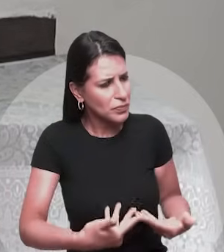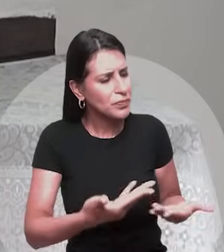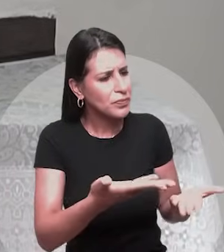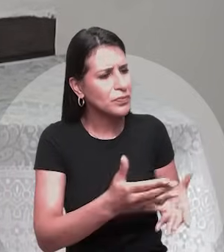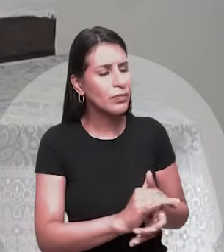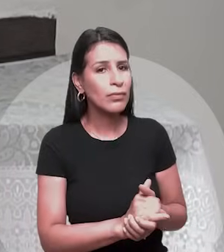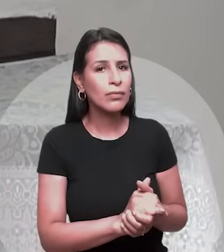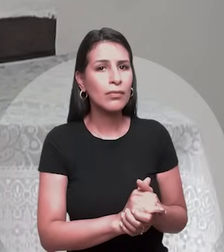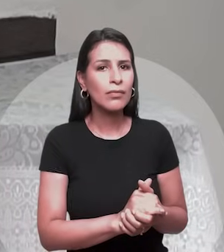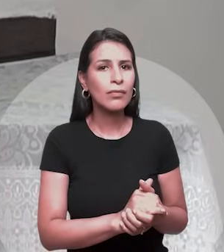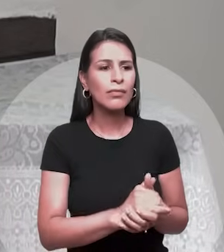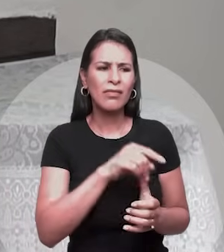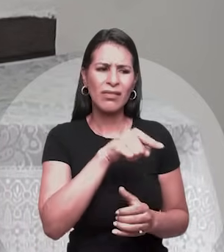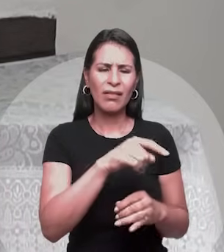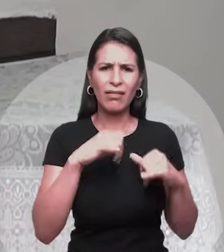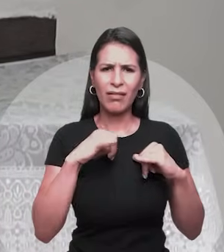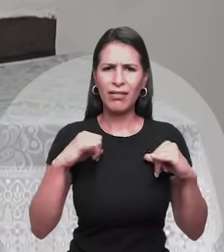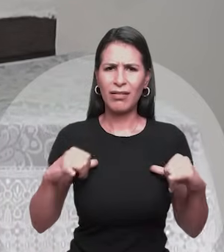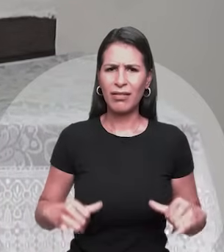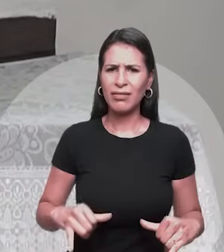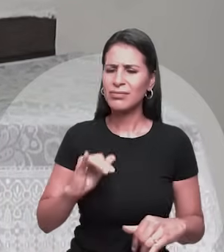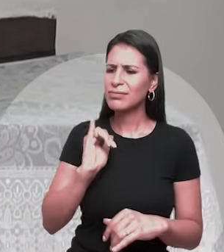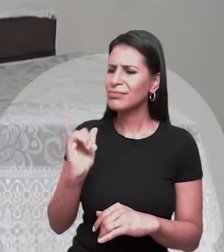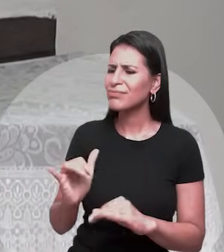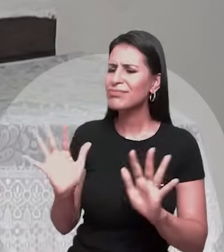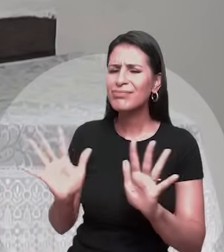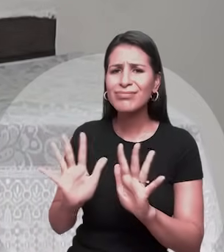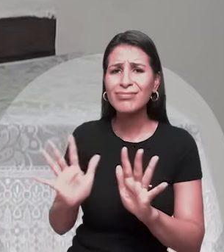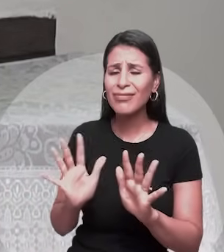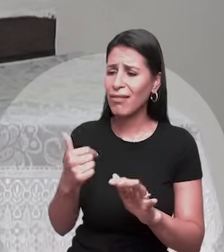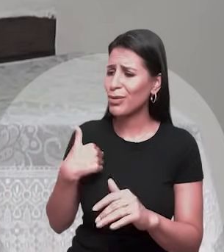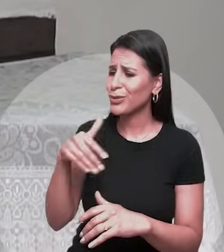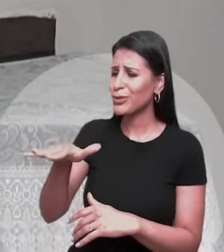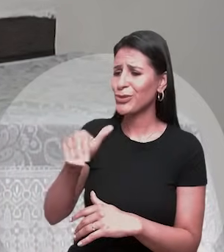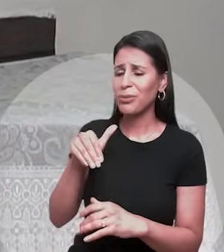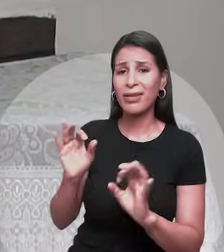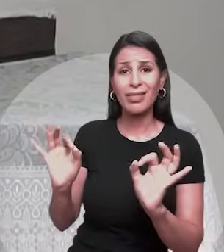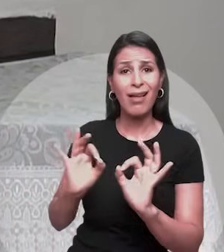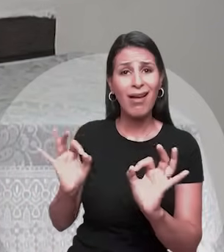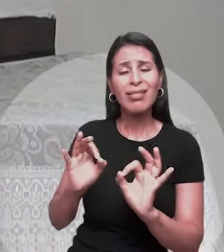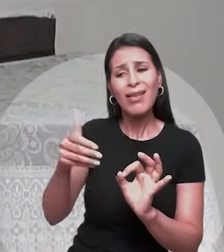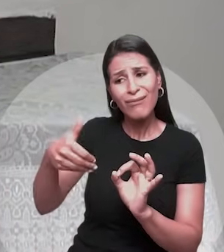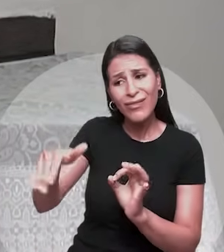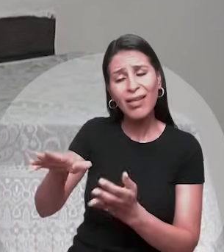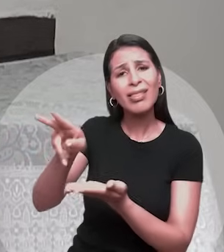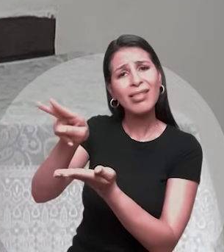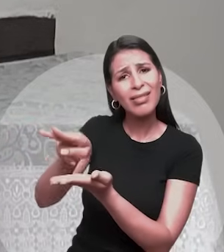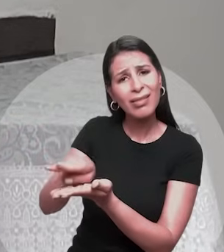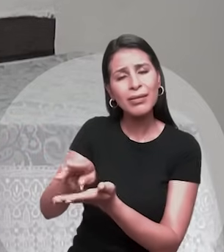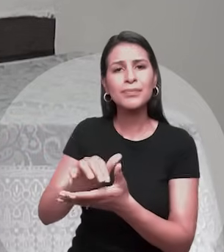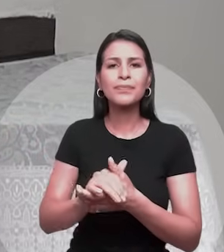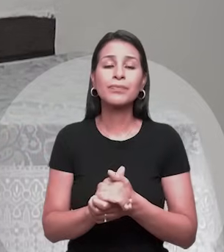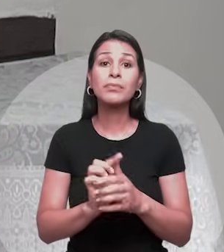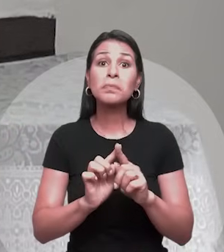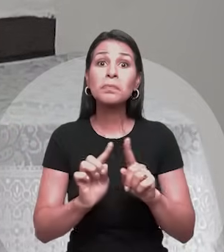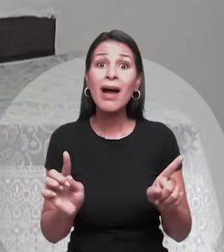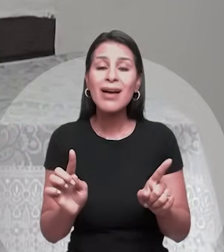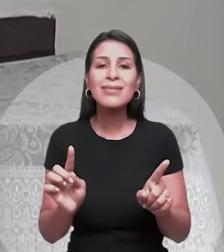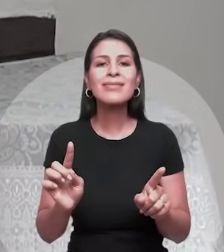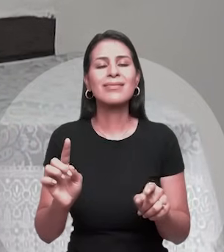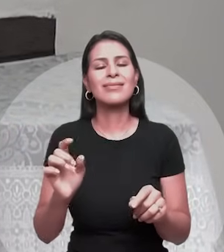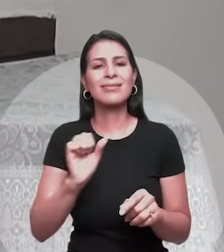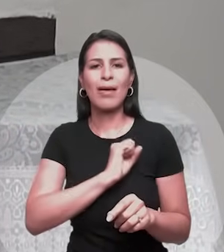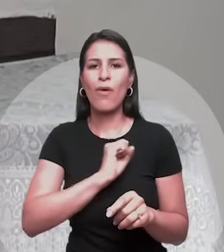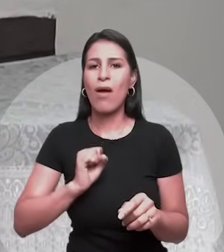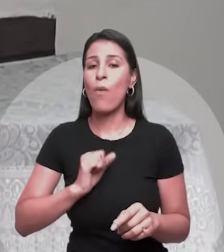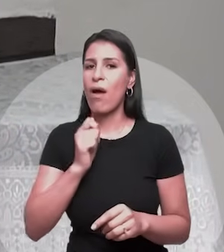Eli respondeu: Meu filho, eu não chamei você. Vá deitar. Porém Samuel ainda não